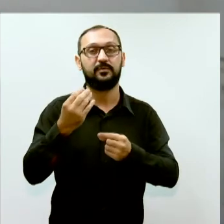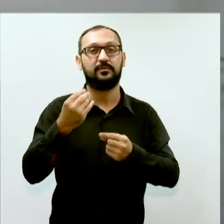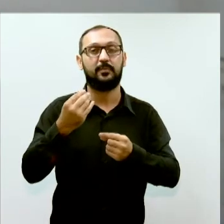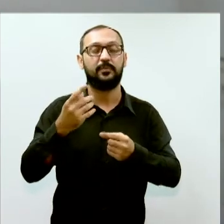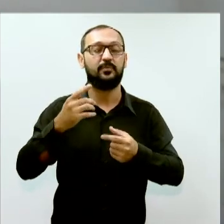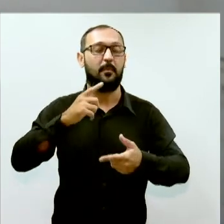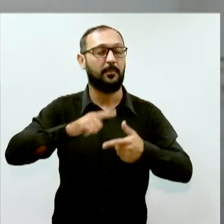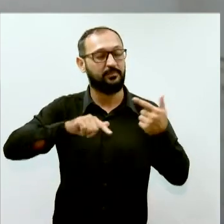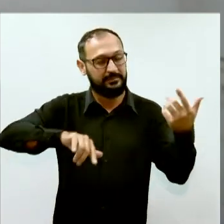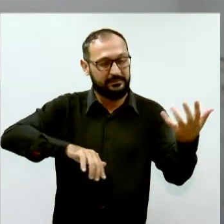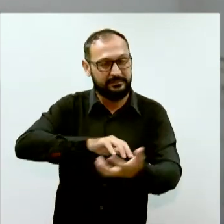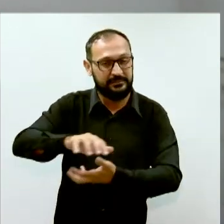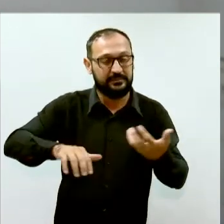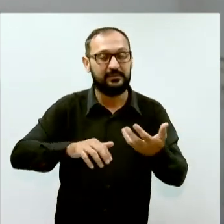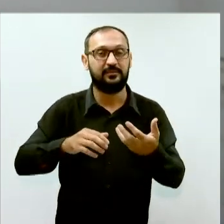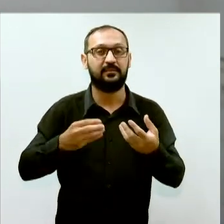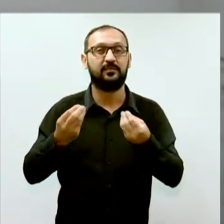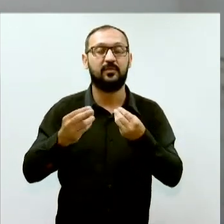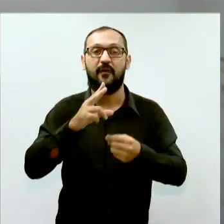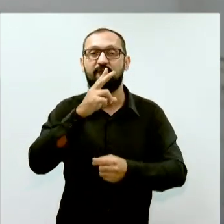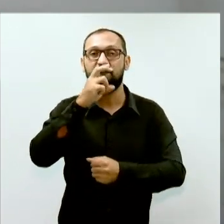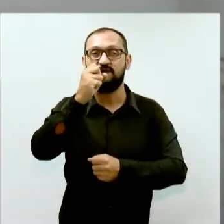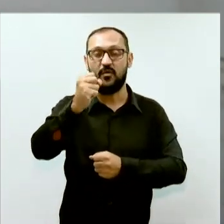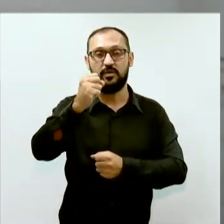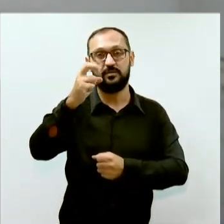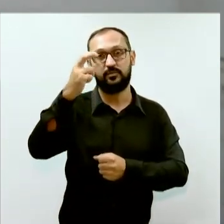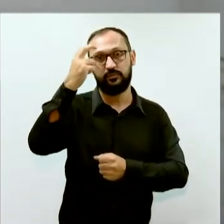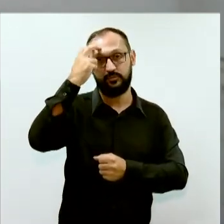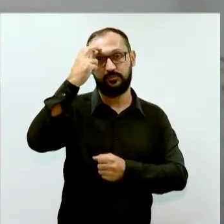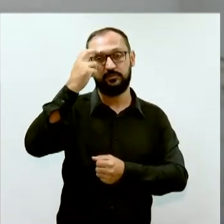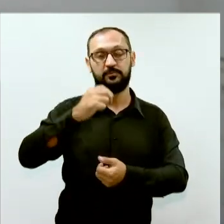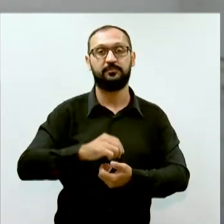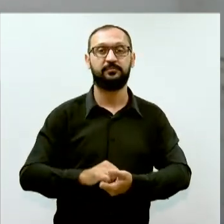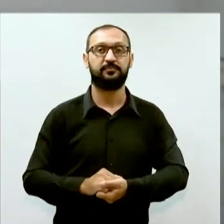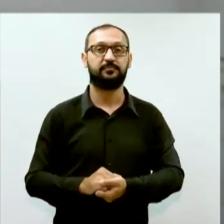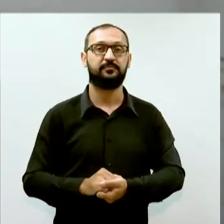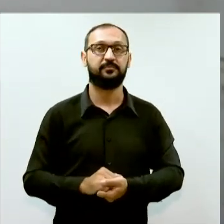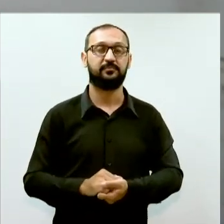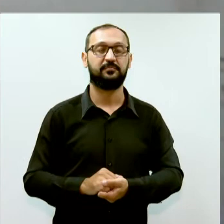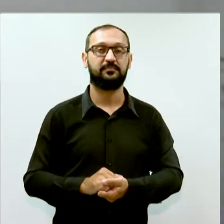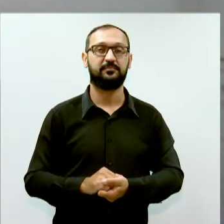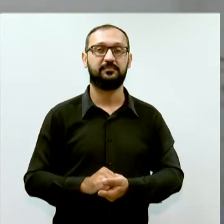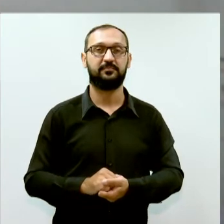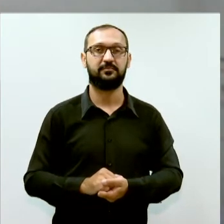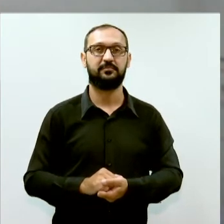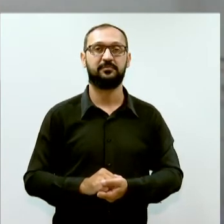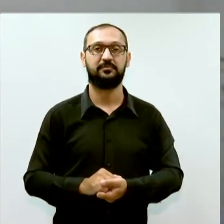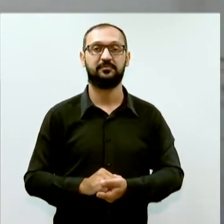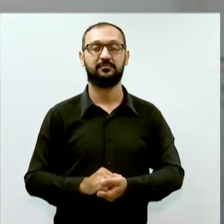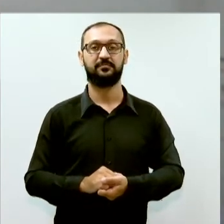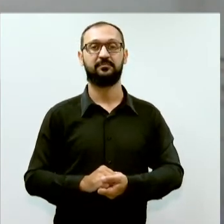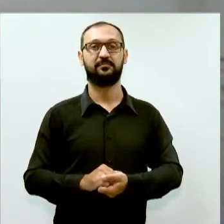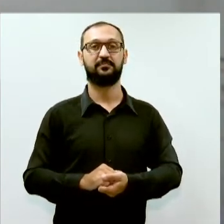muito caos. Tamanha a força cultural dessa distinção.